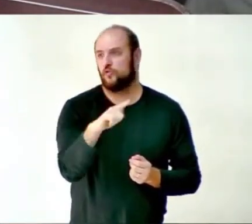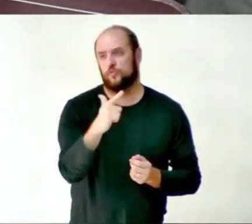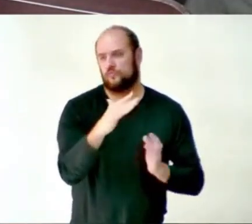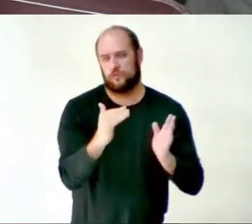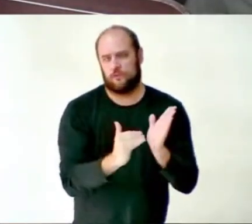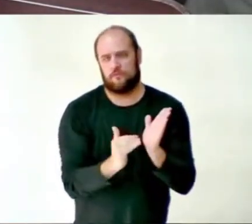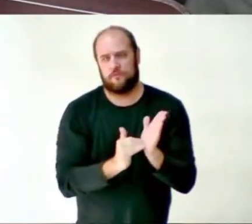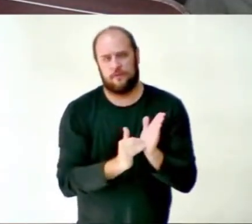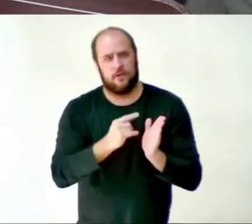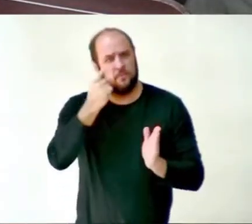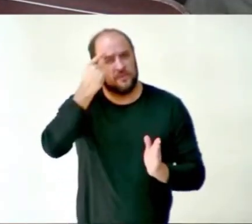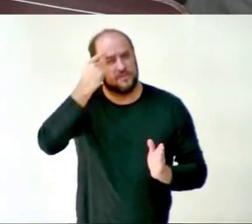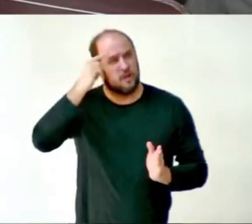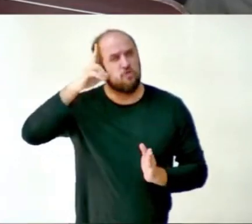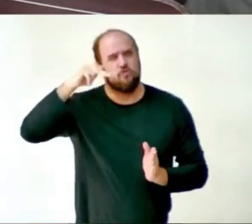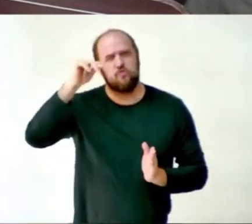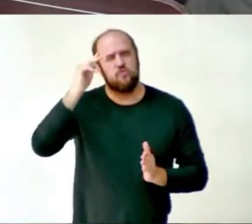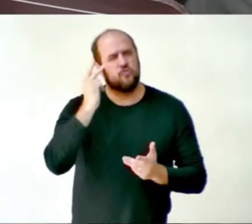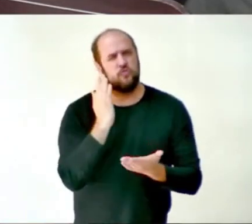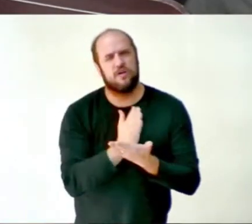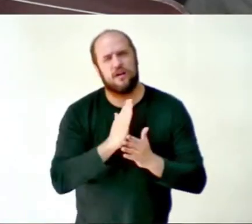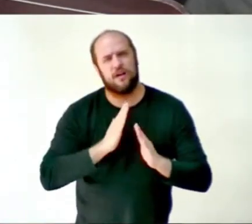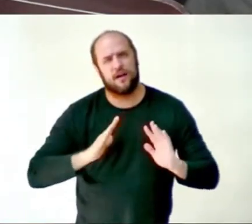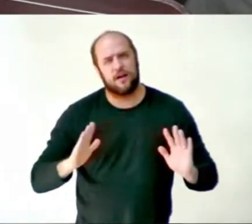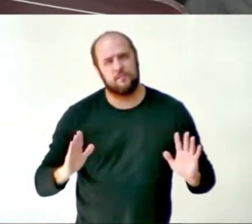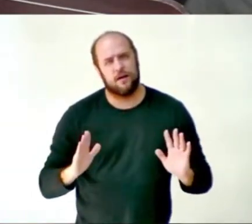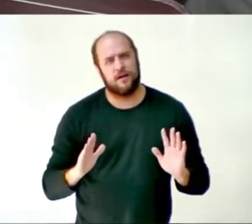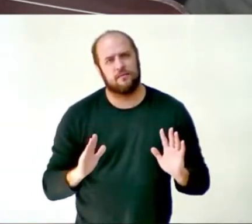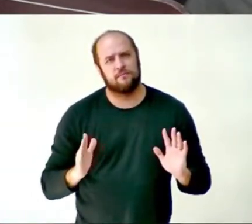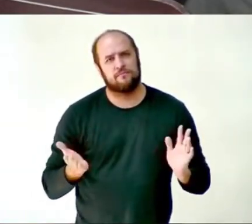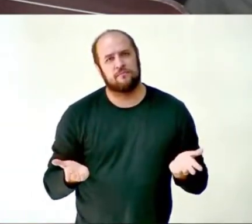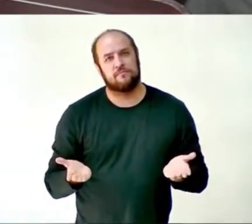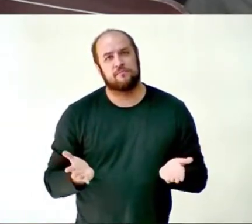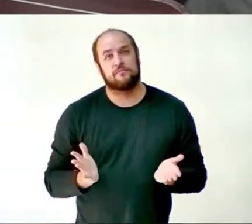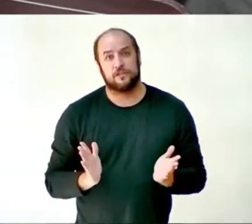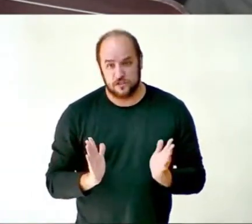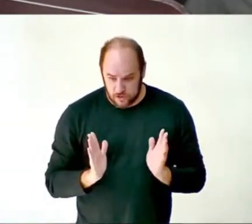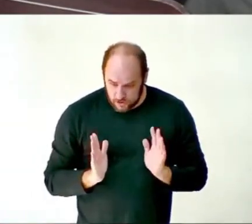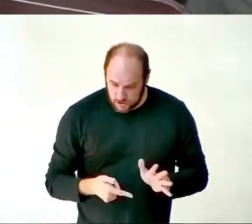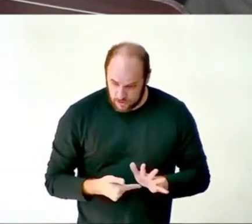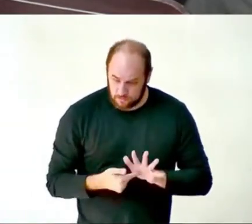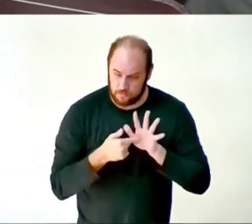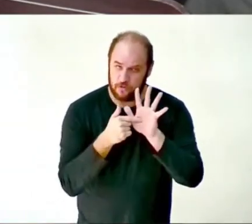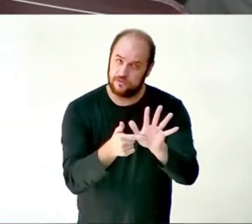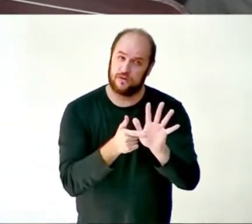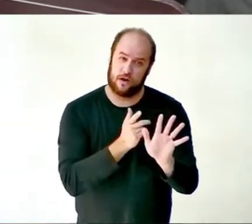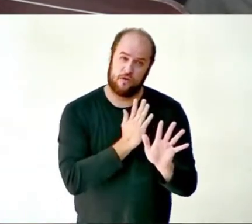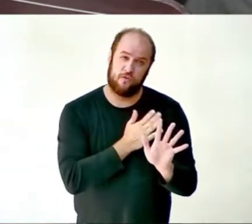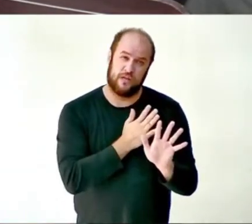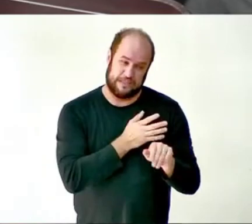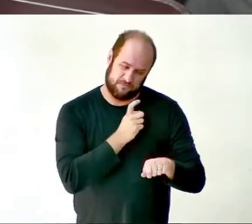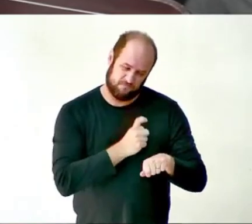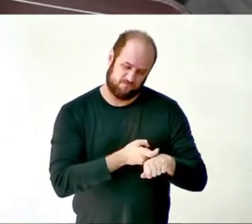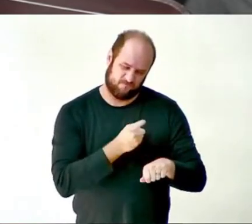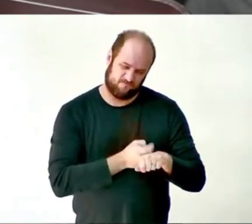não imagina que há um fim, o chamado escatós, isso já é uma evidência de um coração